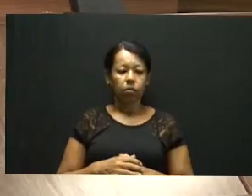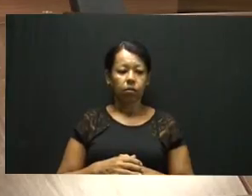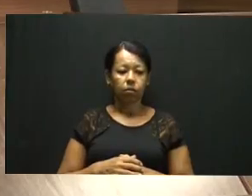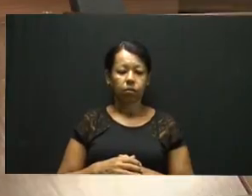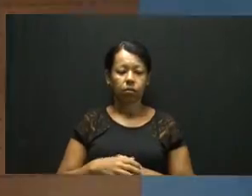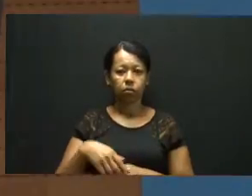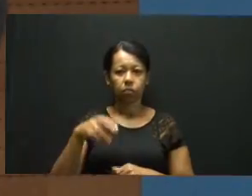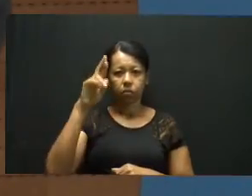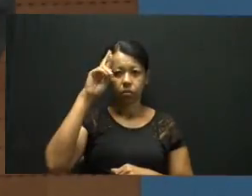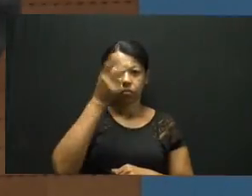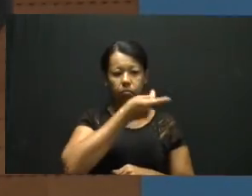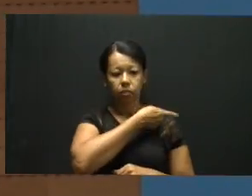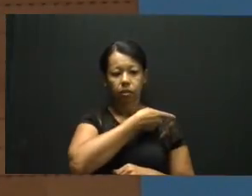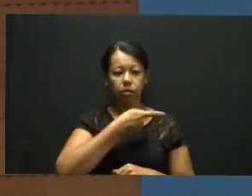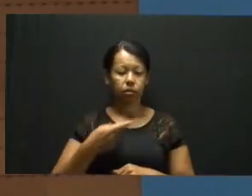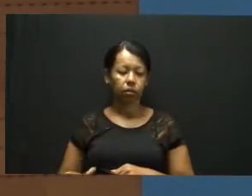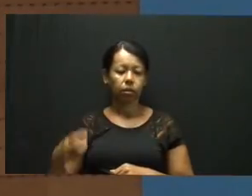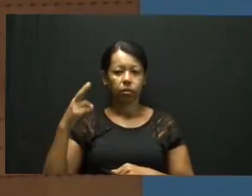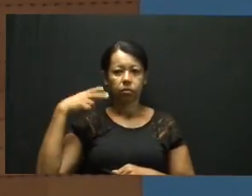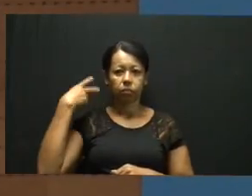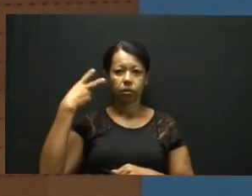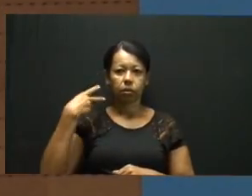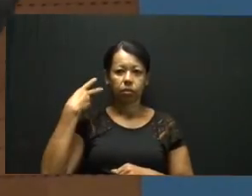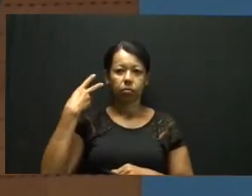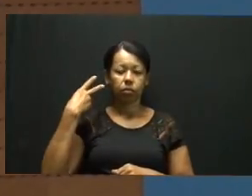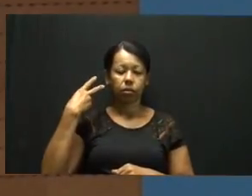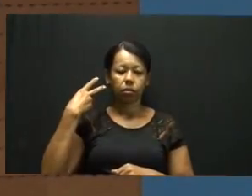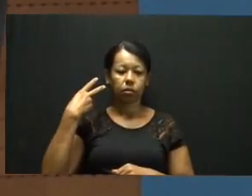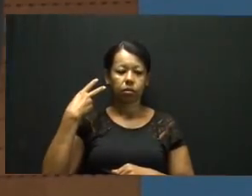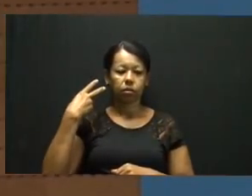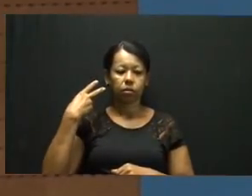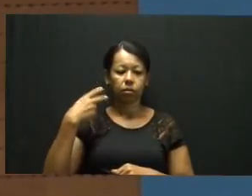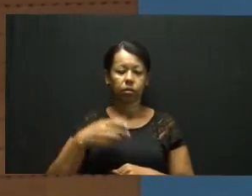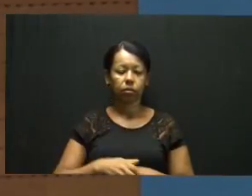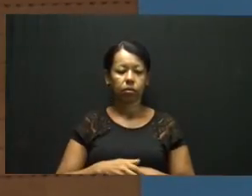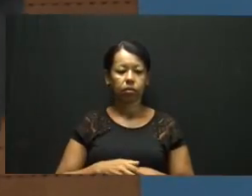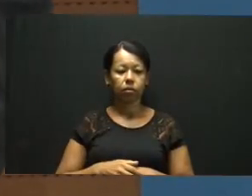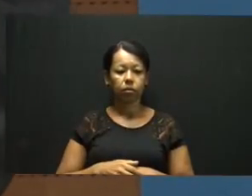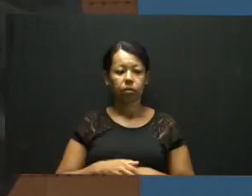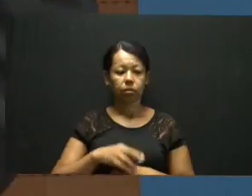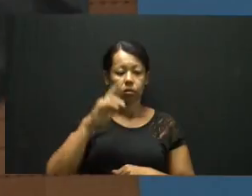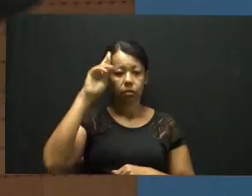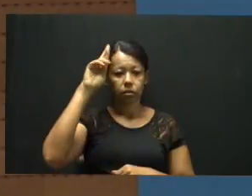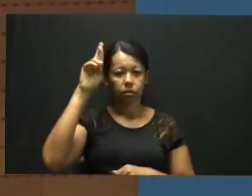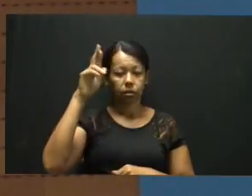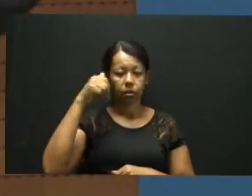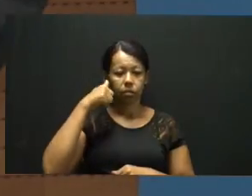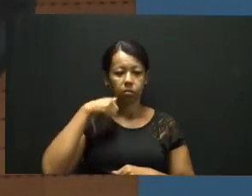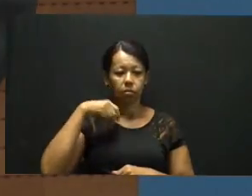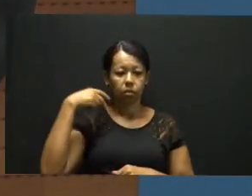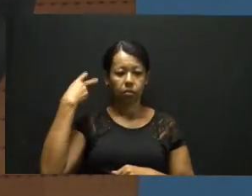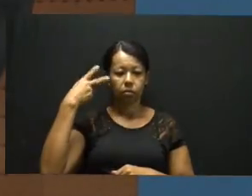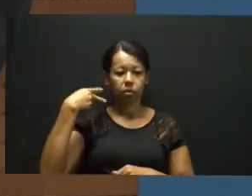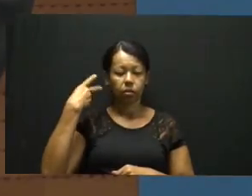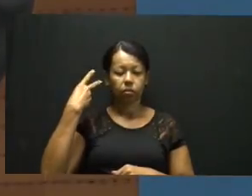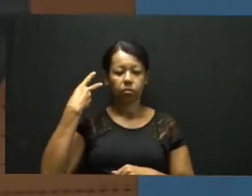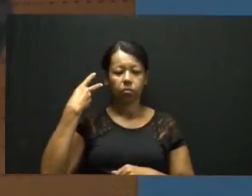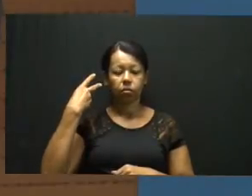Senhor presidente e nobres vereadores, senhora vereadora, quero aqui, presidente,